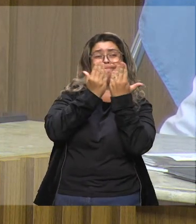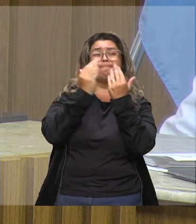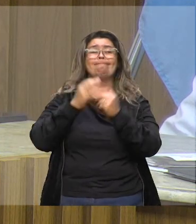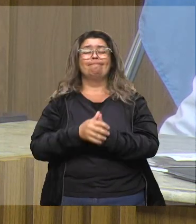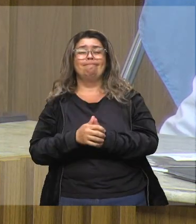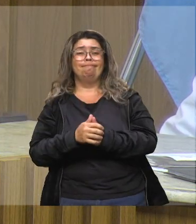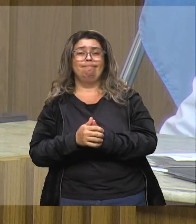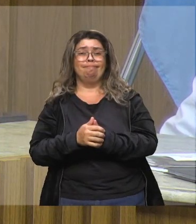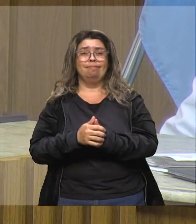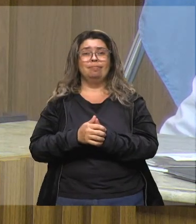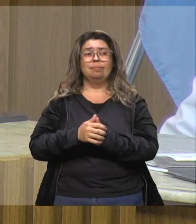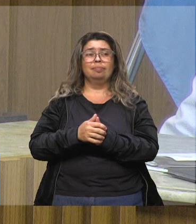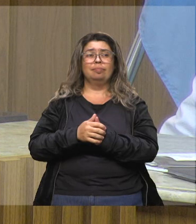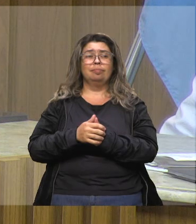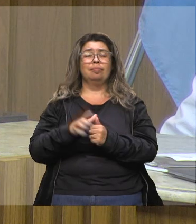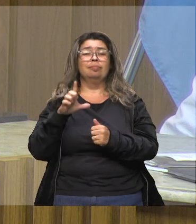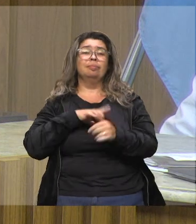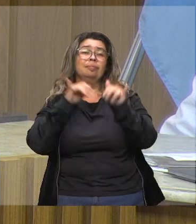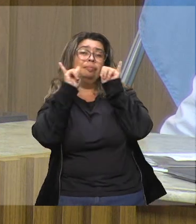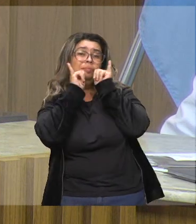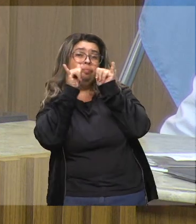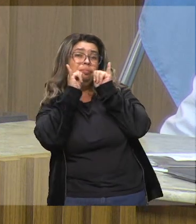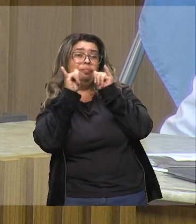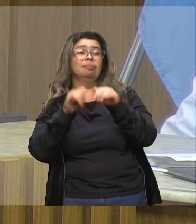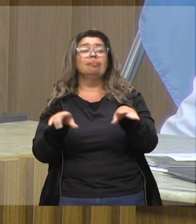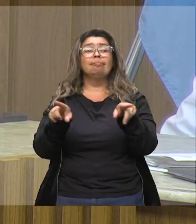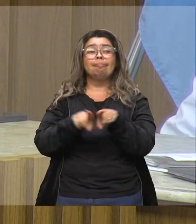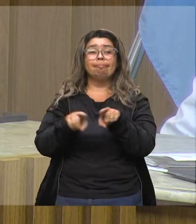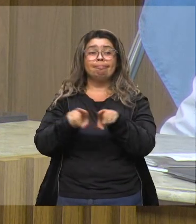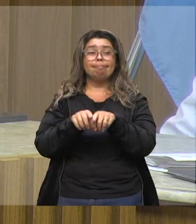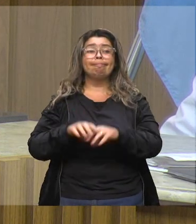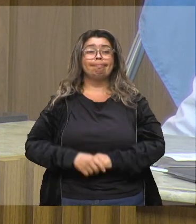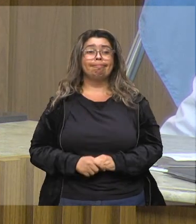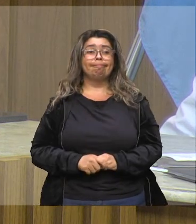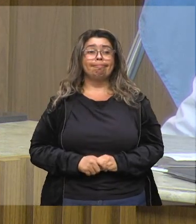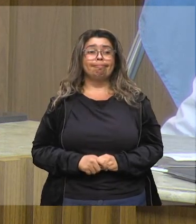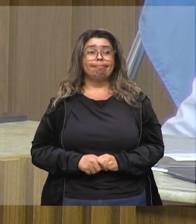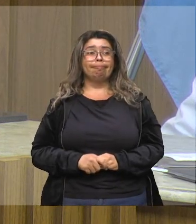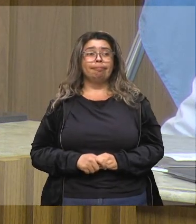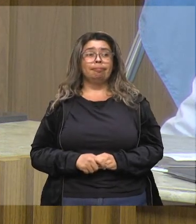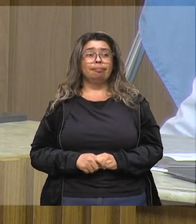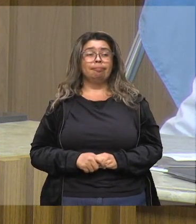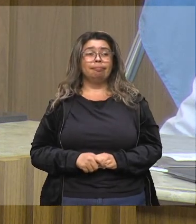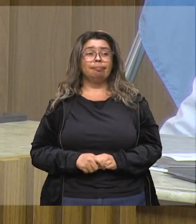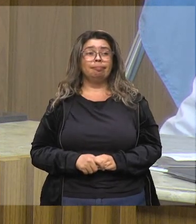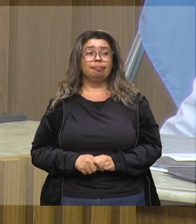fechado. Tivemos informação também, vereador Rogério, de que